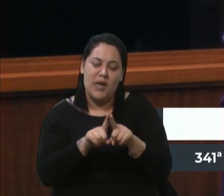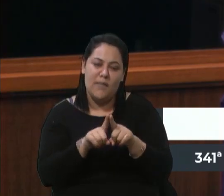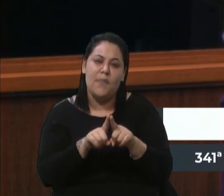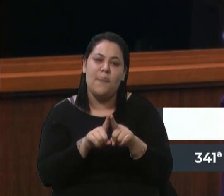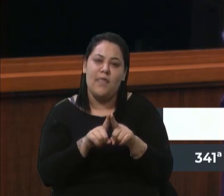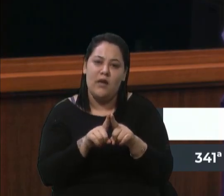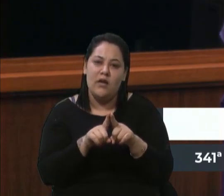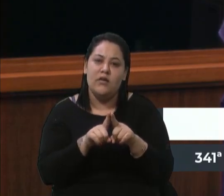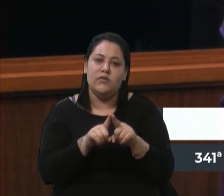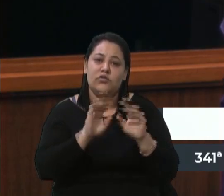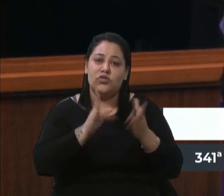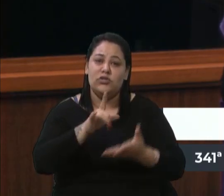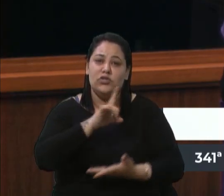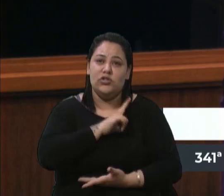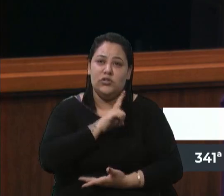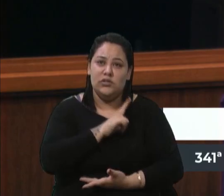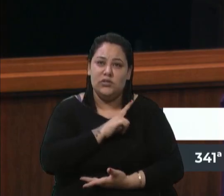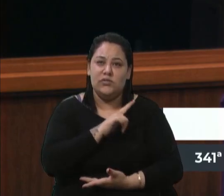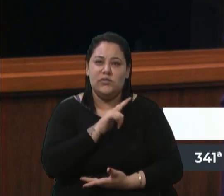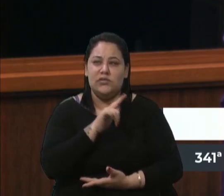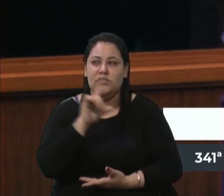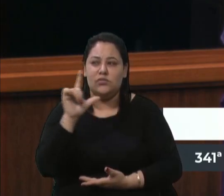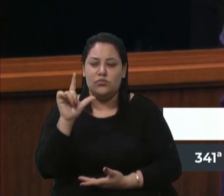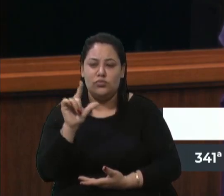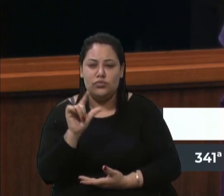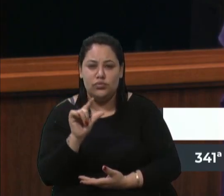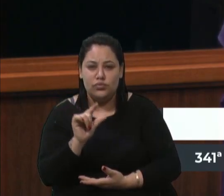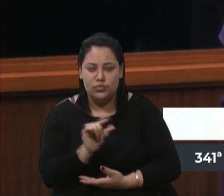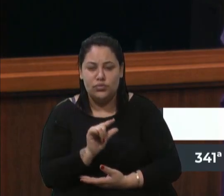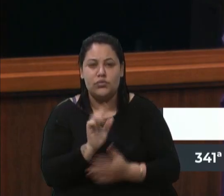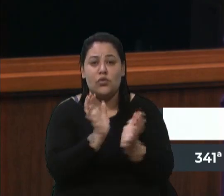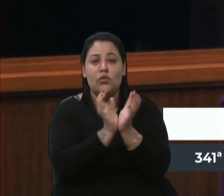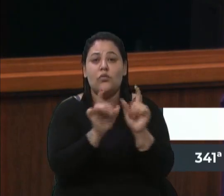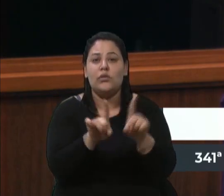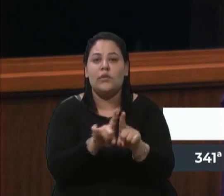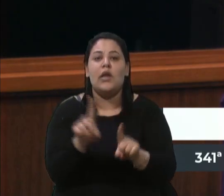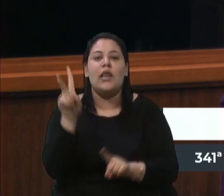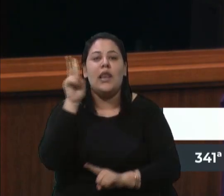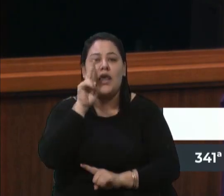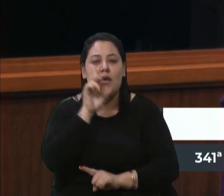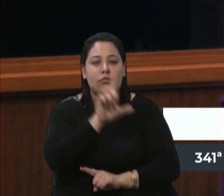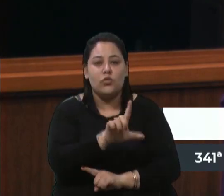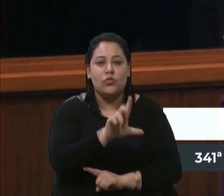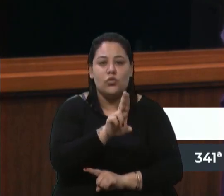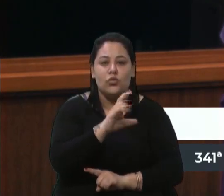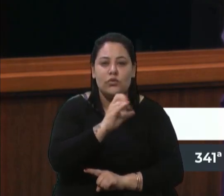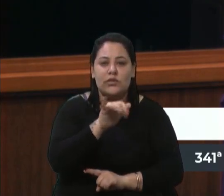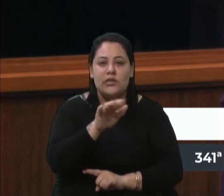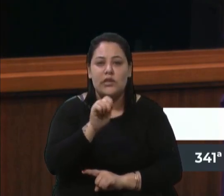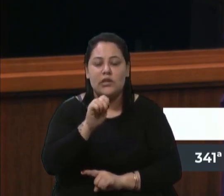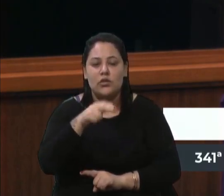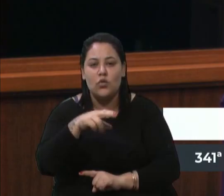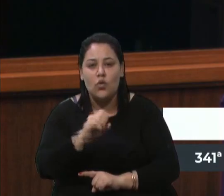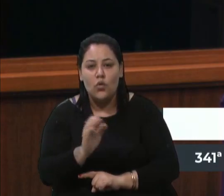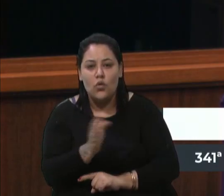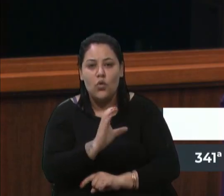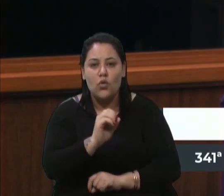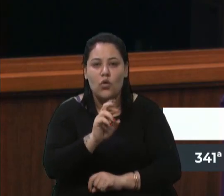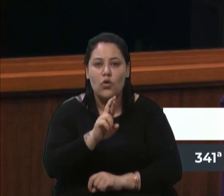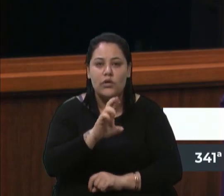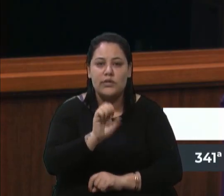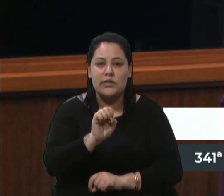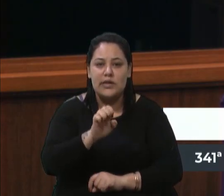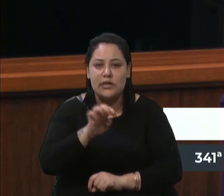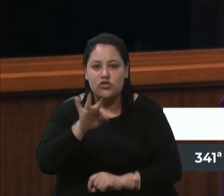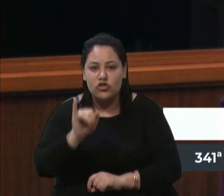também que já havia mais redução de turmas. Lembro do Luciano Cossetti, estava inclusive presente com o